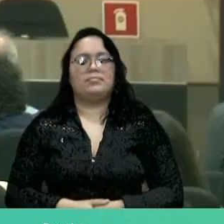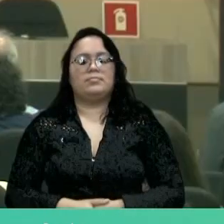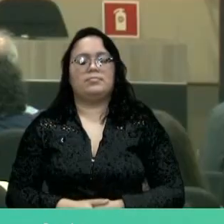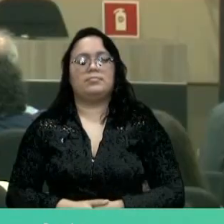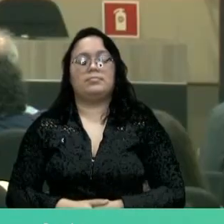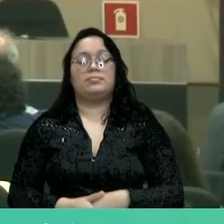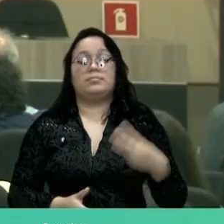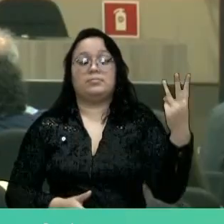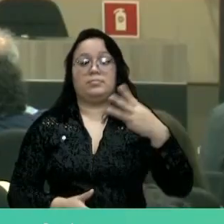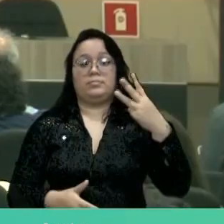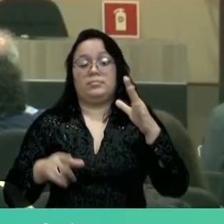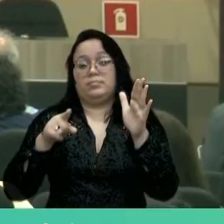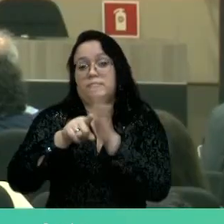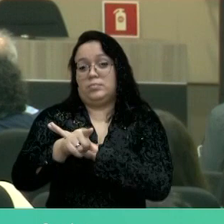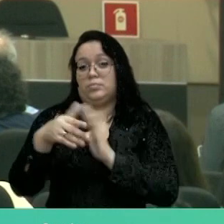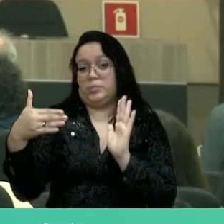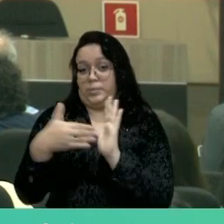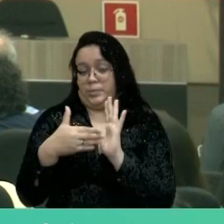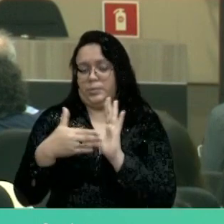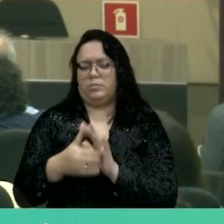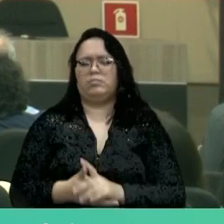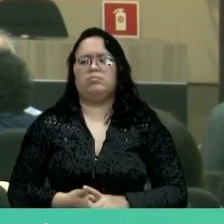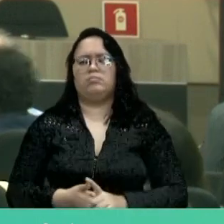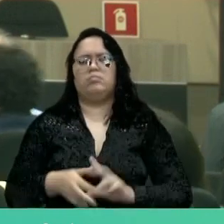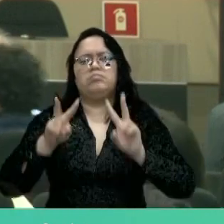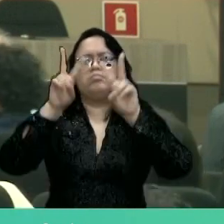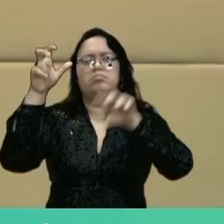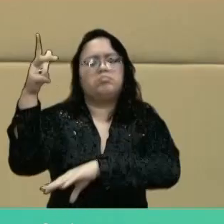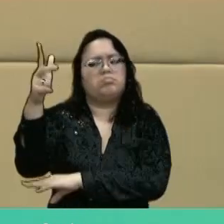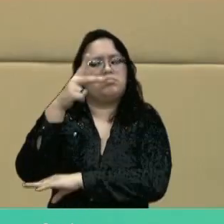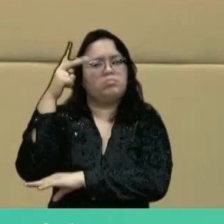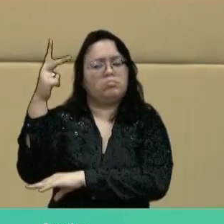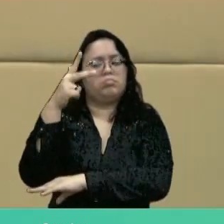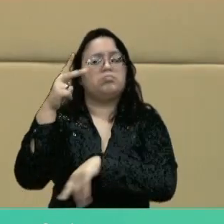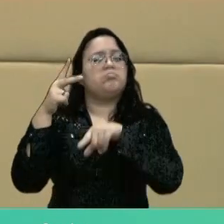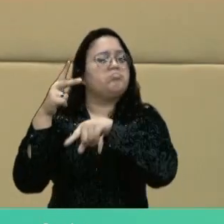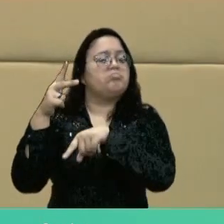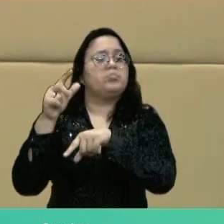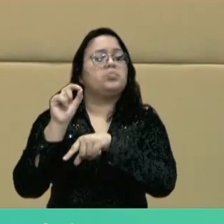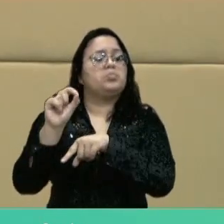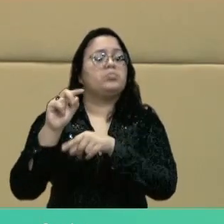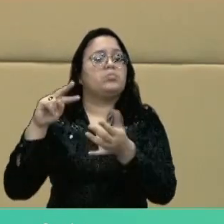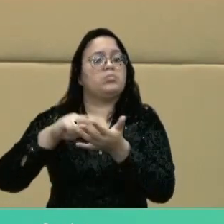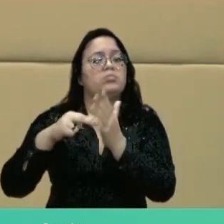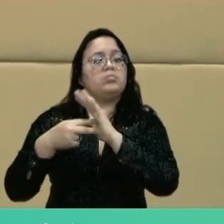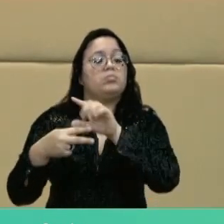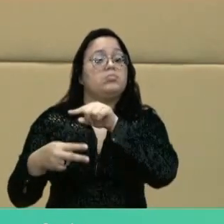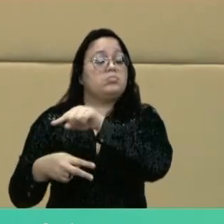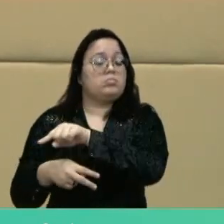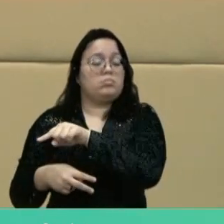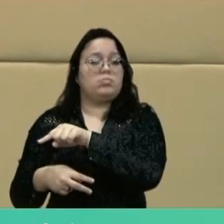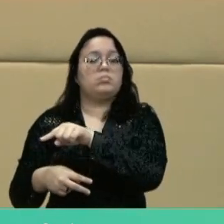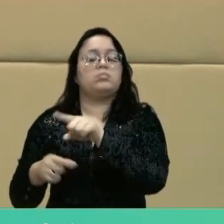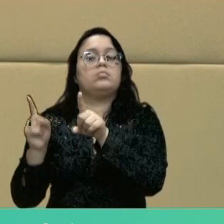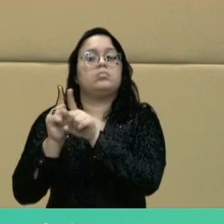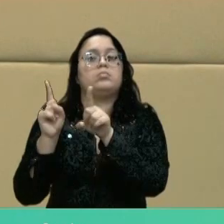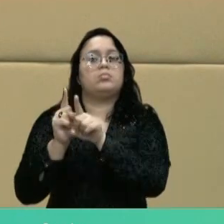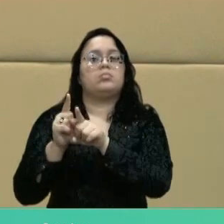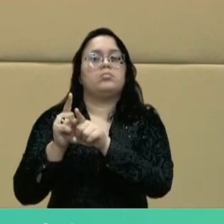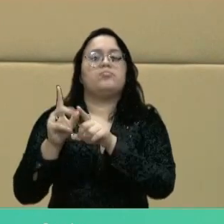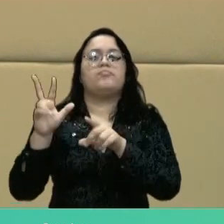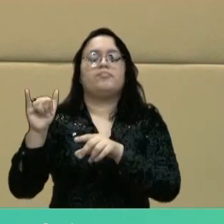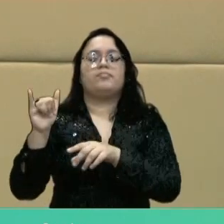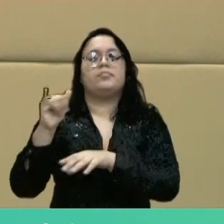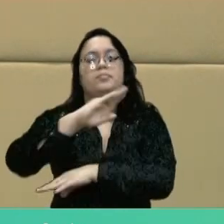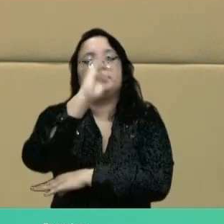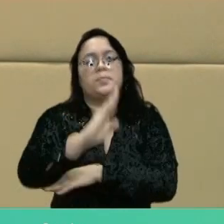e última. Com relação à energia eólica offshore, você acredita que será implantada no Brasil aí mais ou menos a